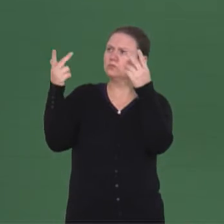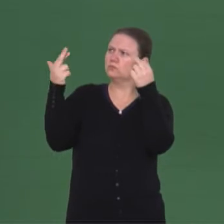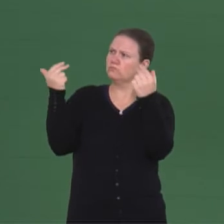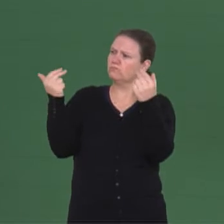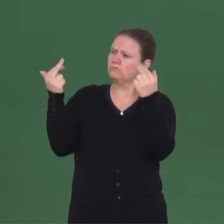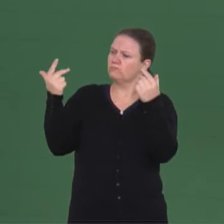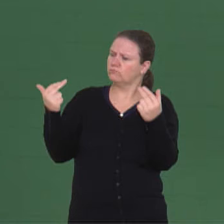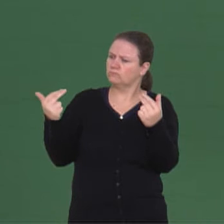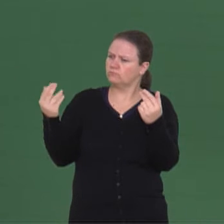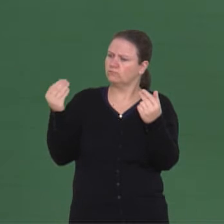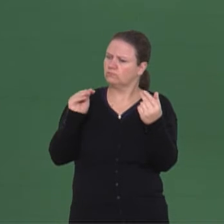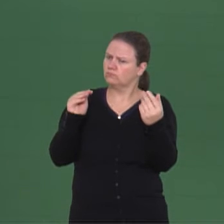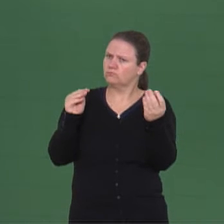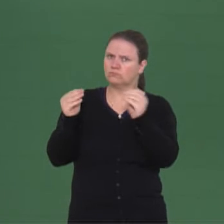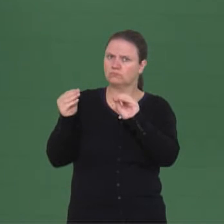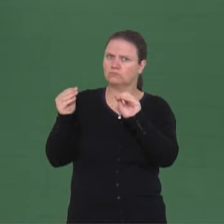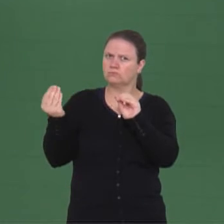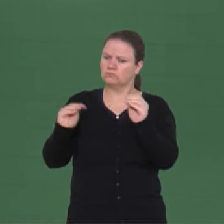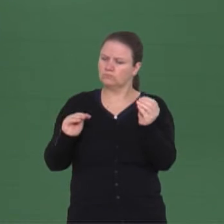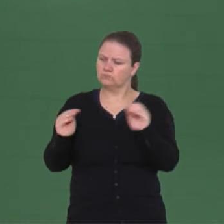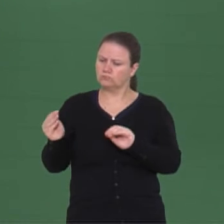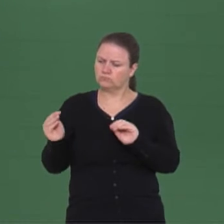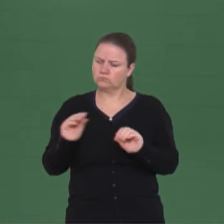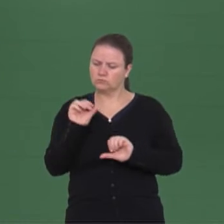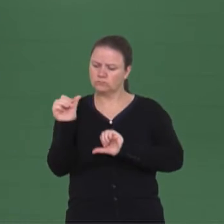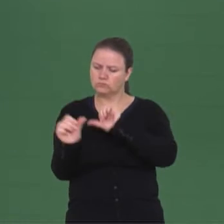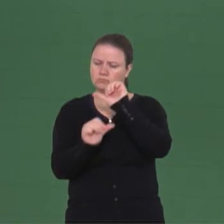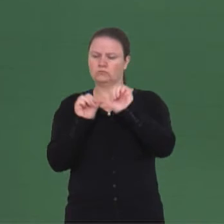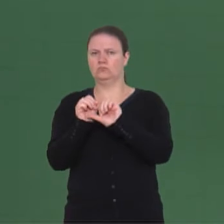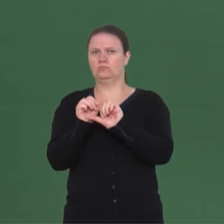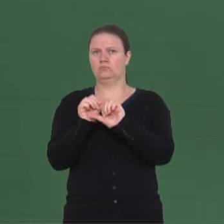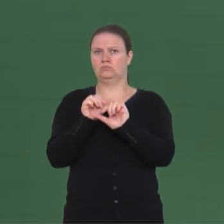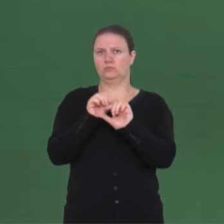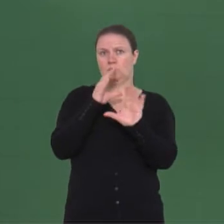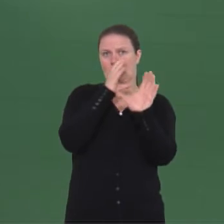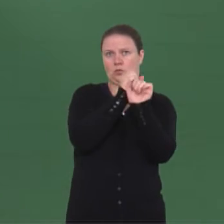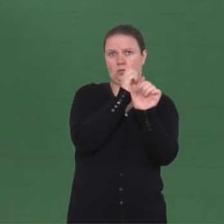deles, colocando ele, transformando ele da soma